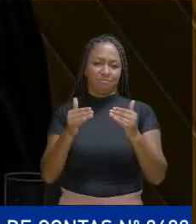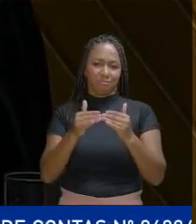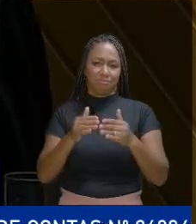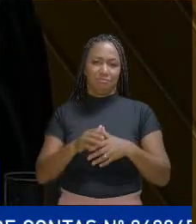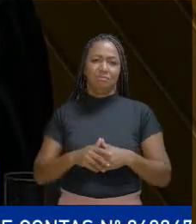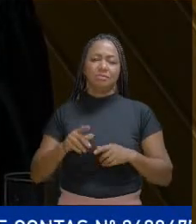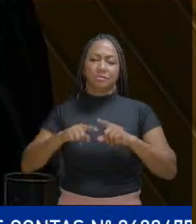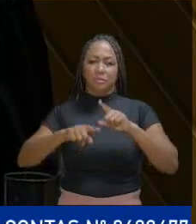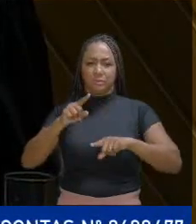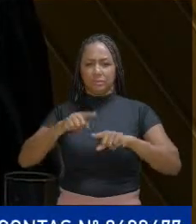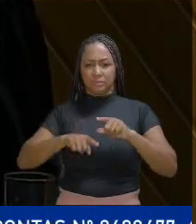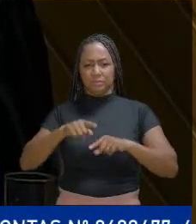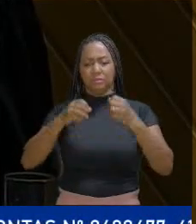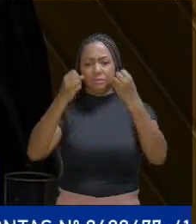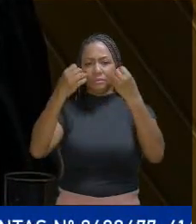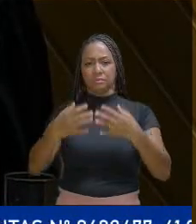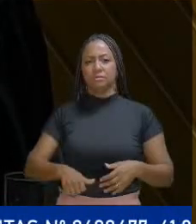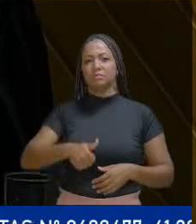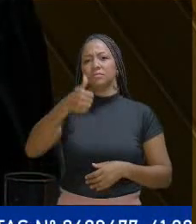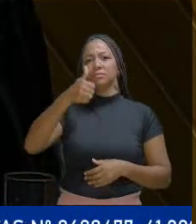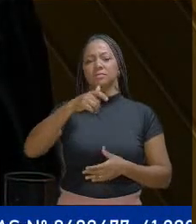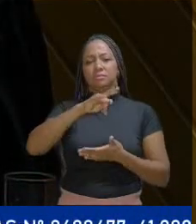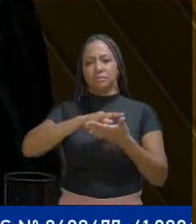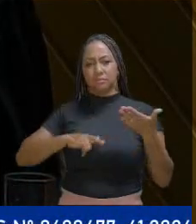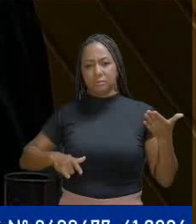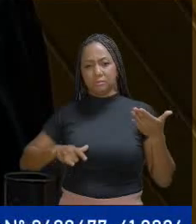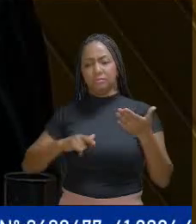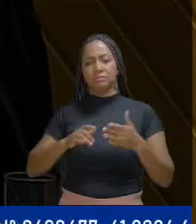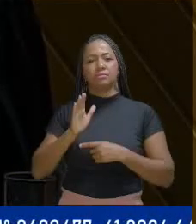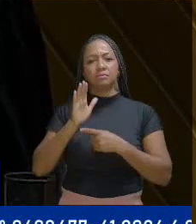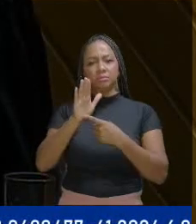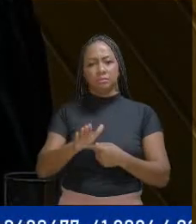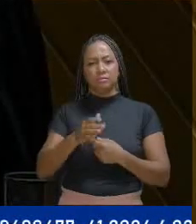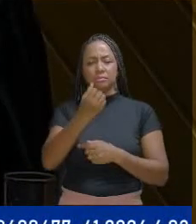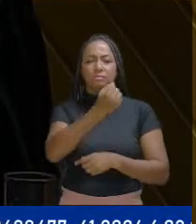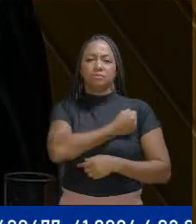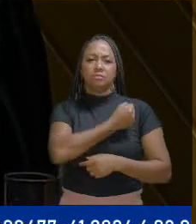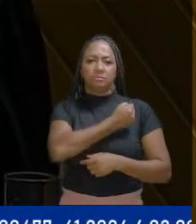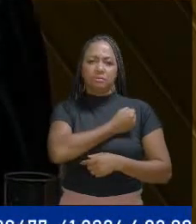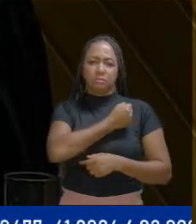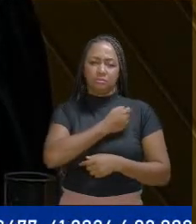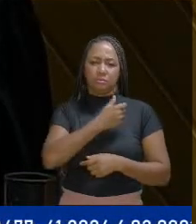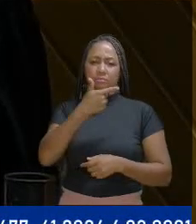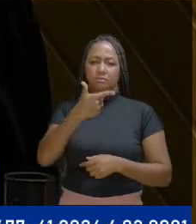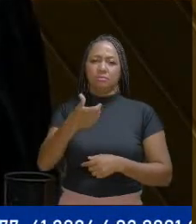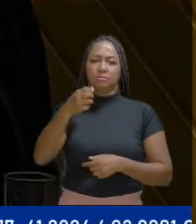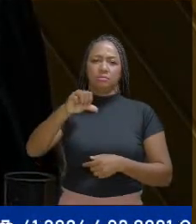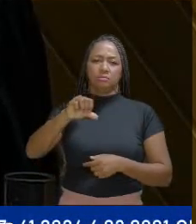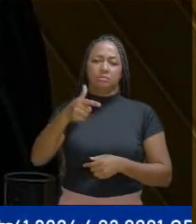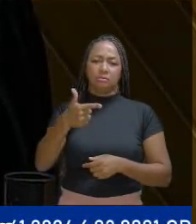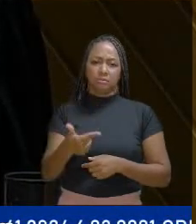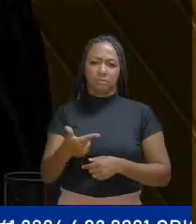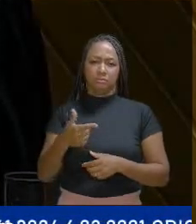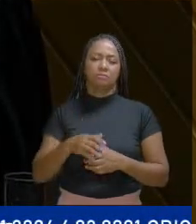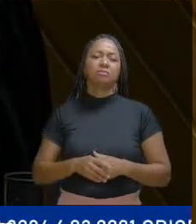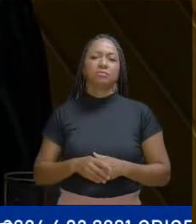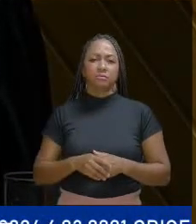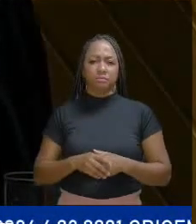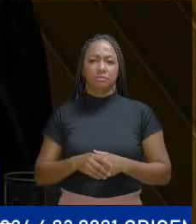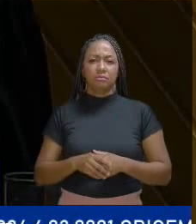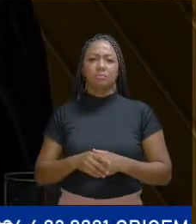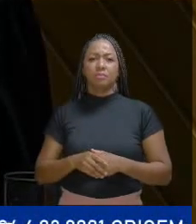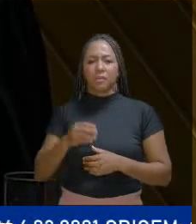aos produtos descritos na primeira nota fiscal, identificada pelo número 292. Esse